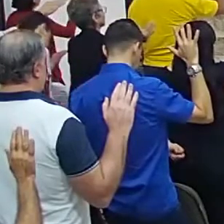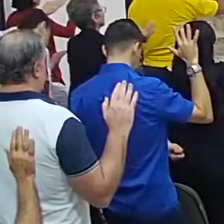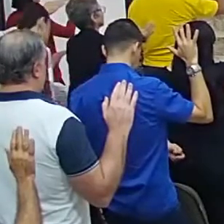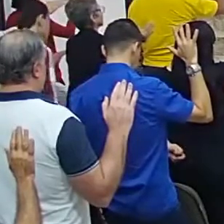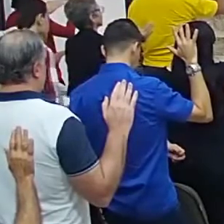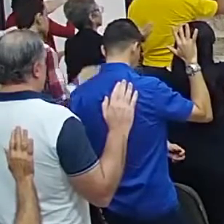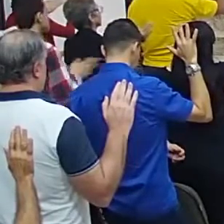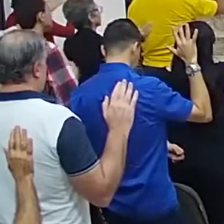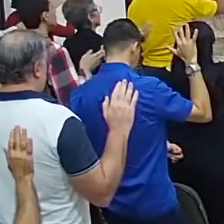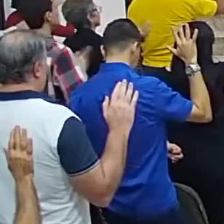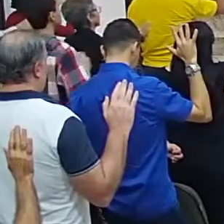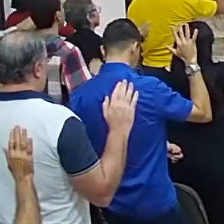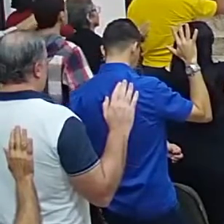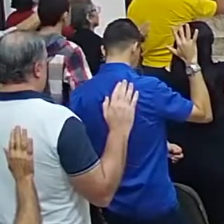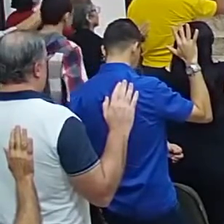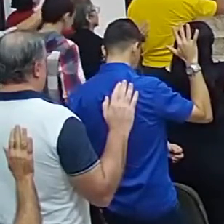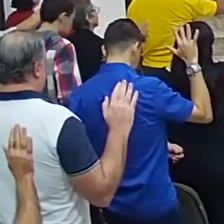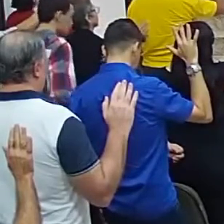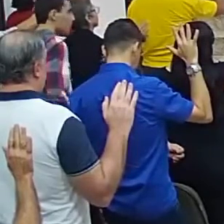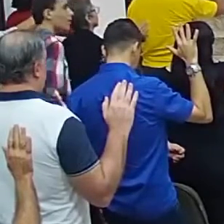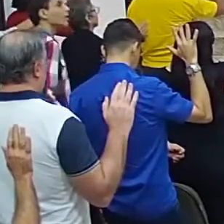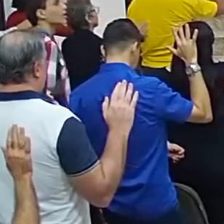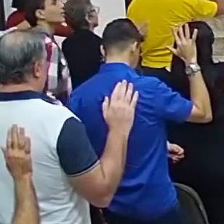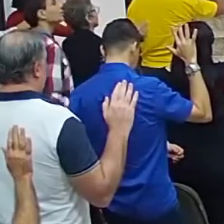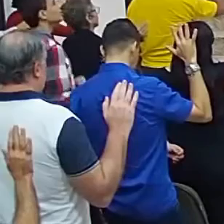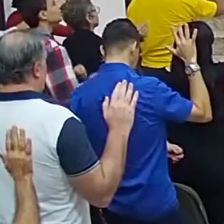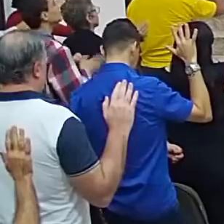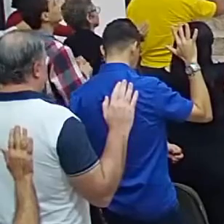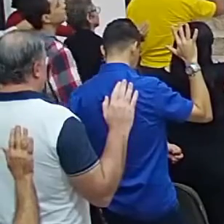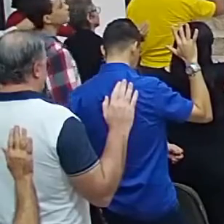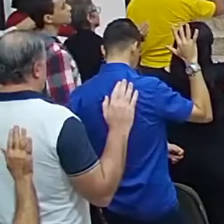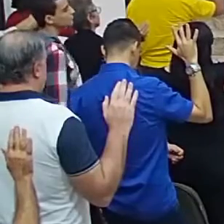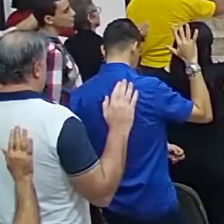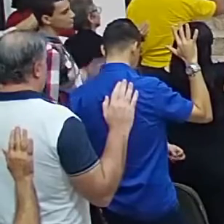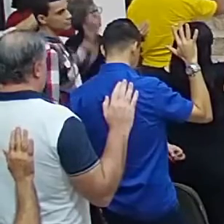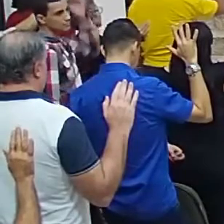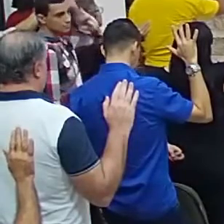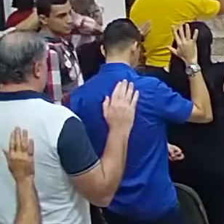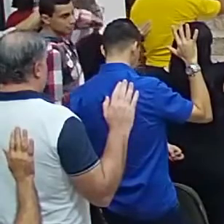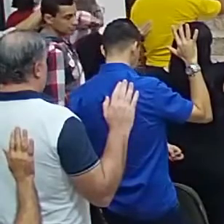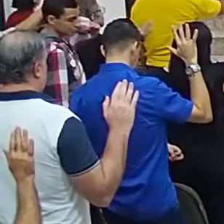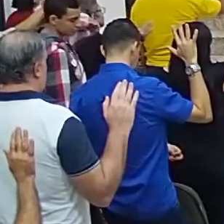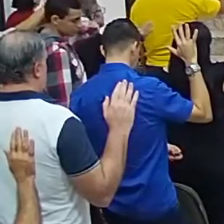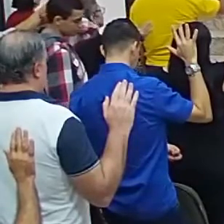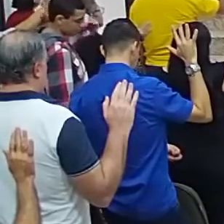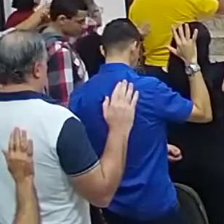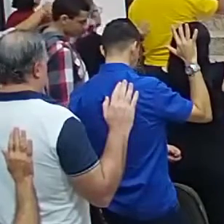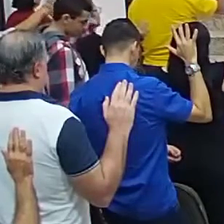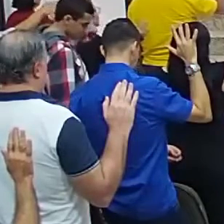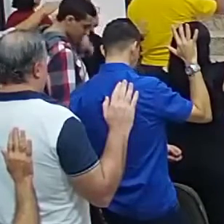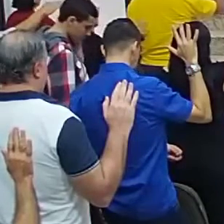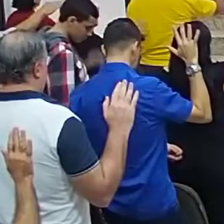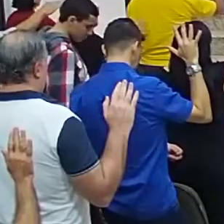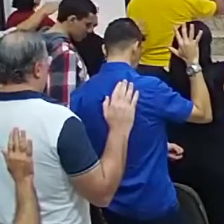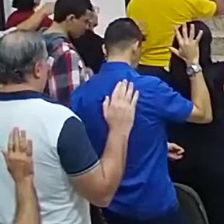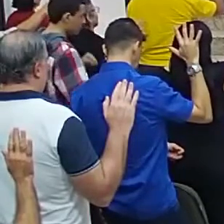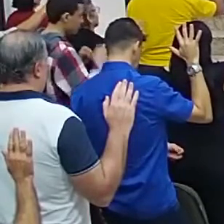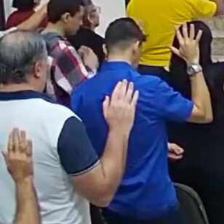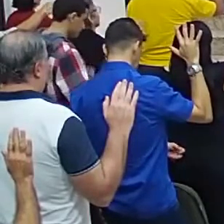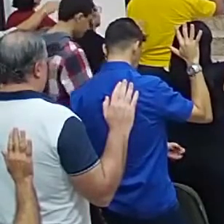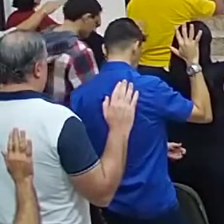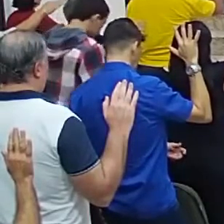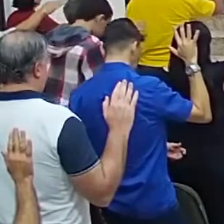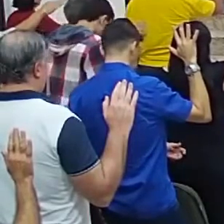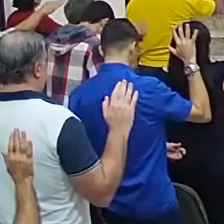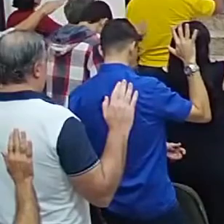Miguel é do senhor nós fizemos isso o pai com o coração aberto cheio de alegria ele é do senhor para tua honra para